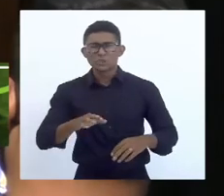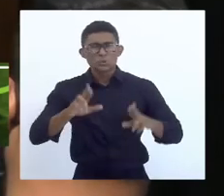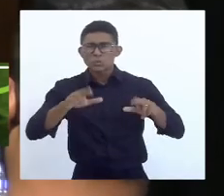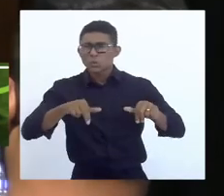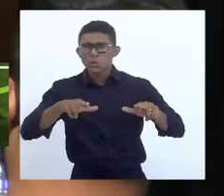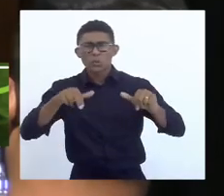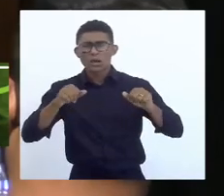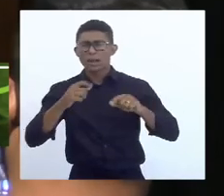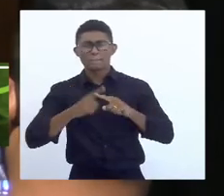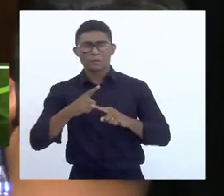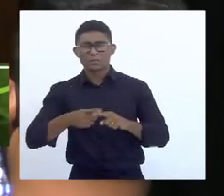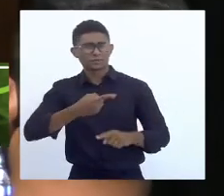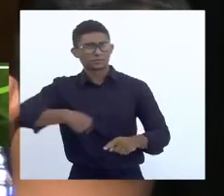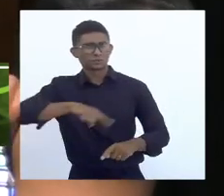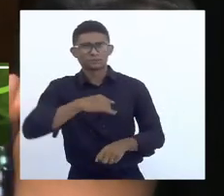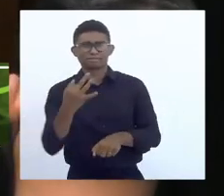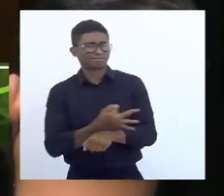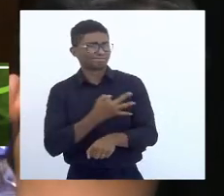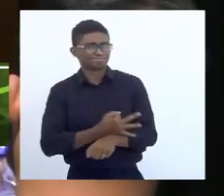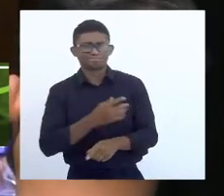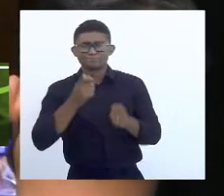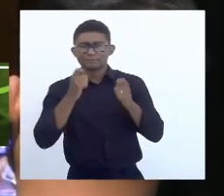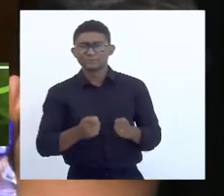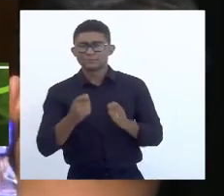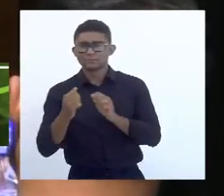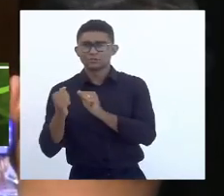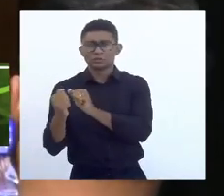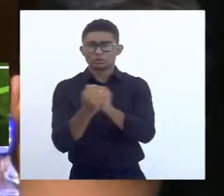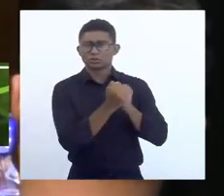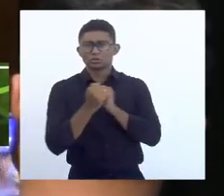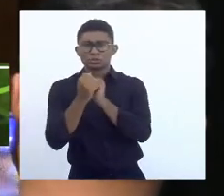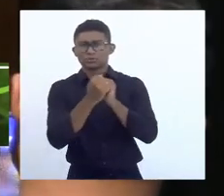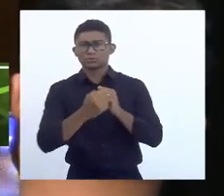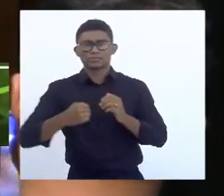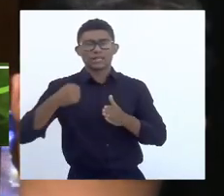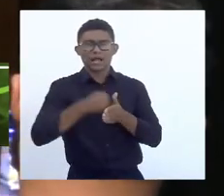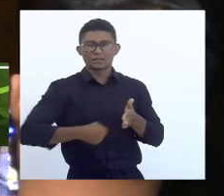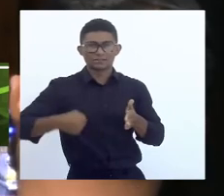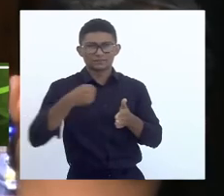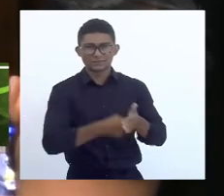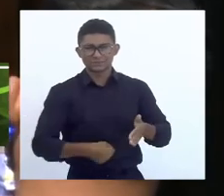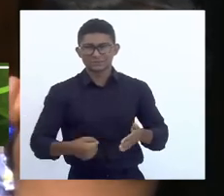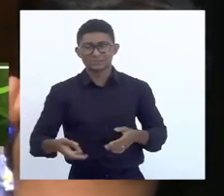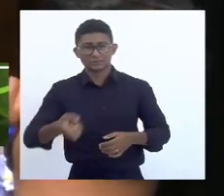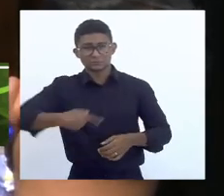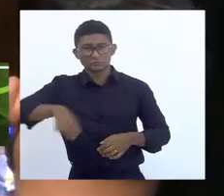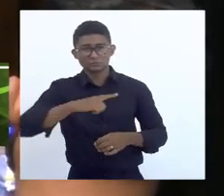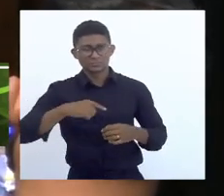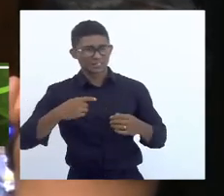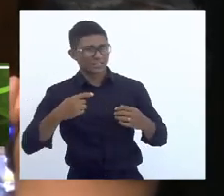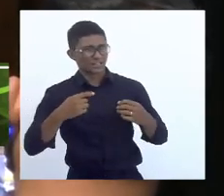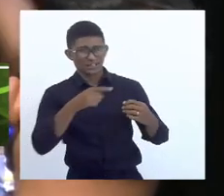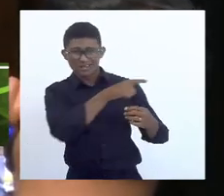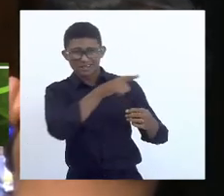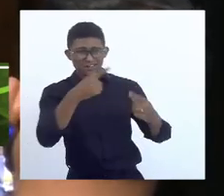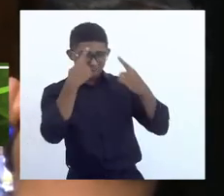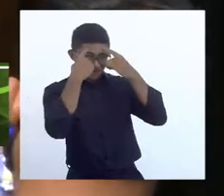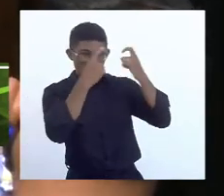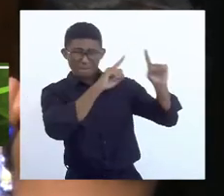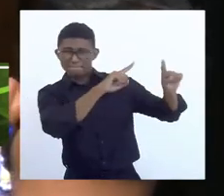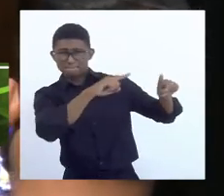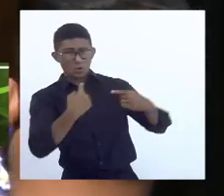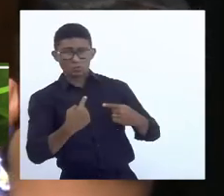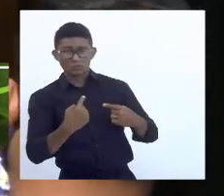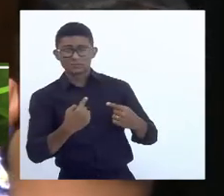enfrentaremos com muita determinação e juntas essa luta para combater a violência contra a mulher no parlamento, mas a